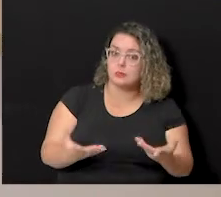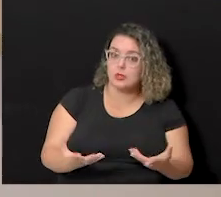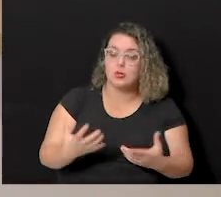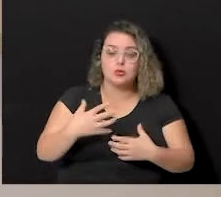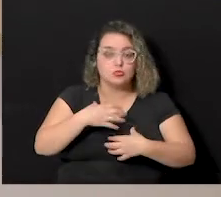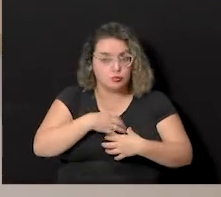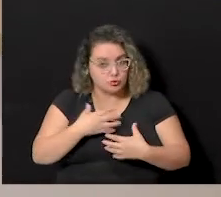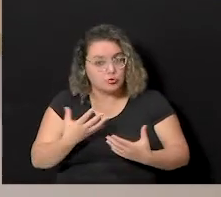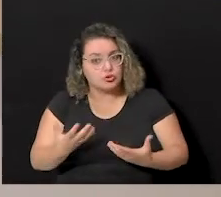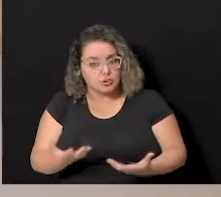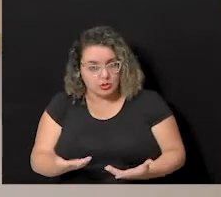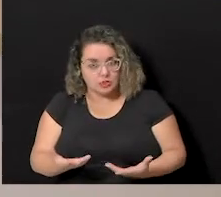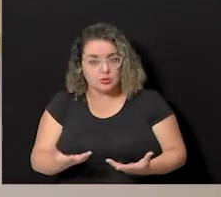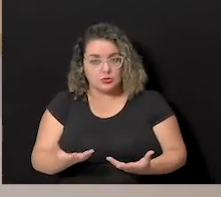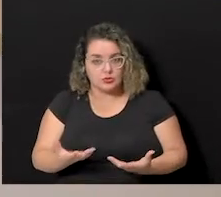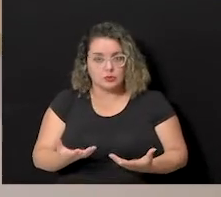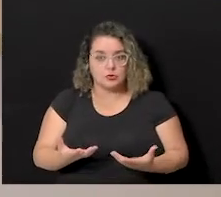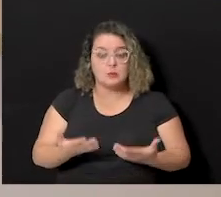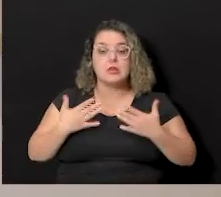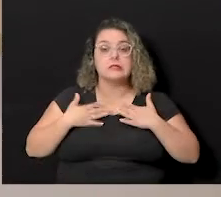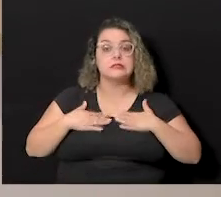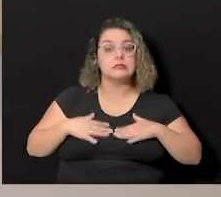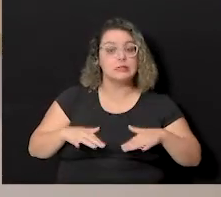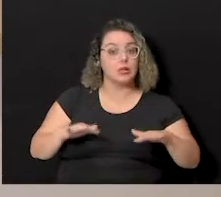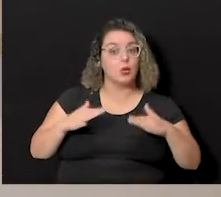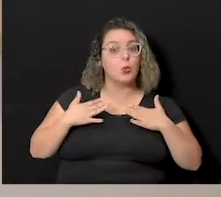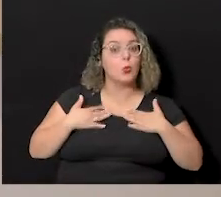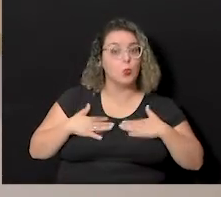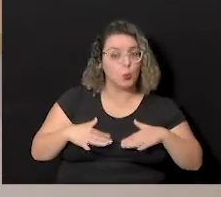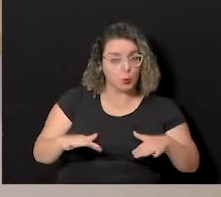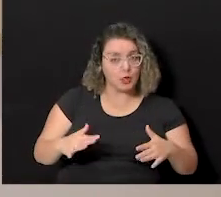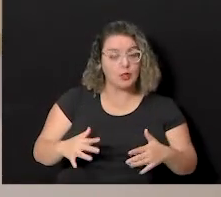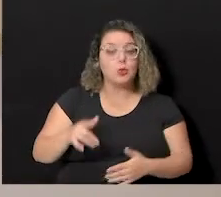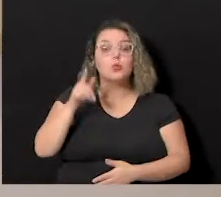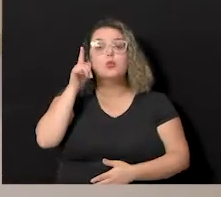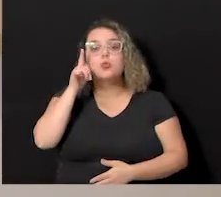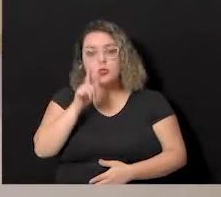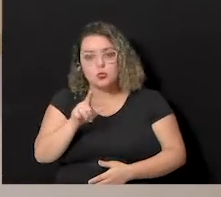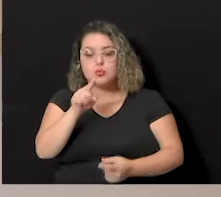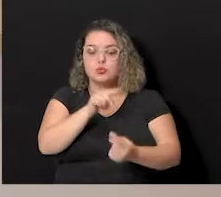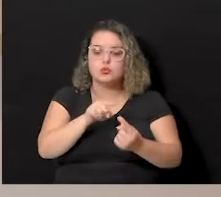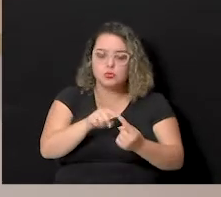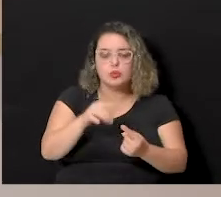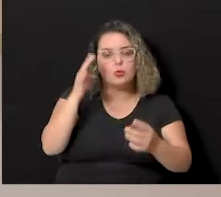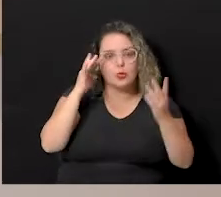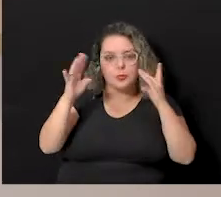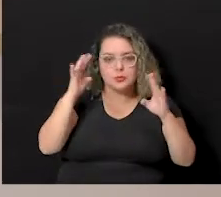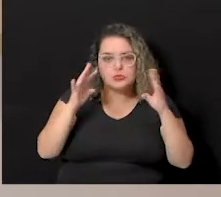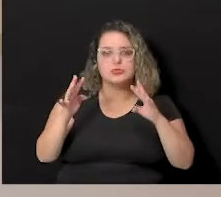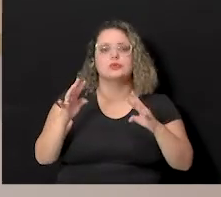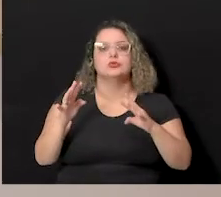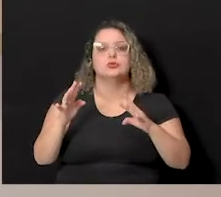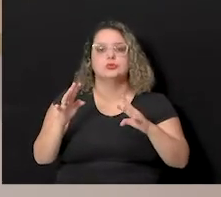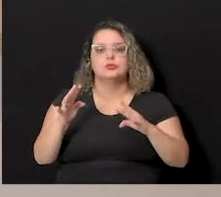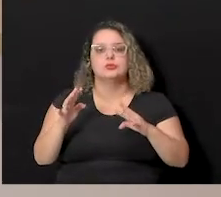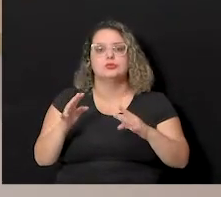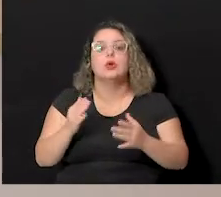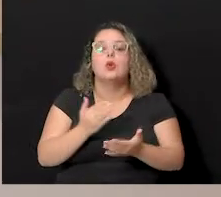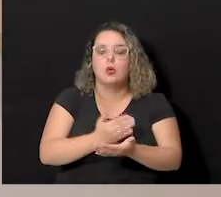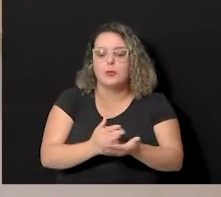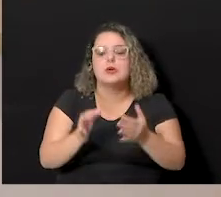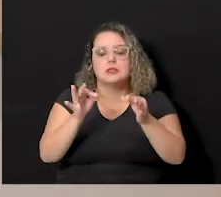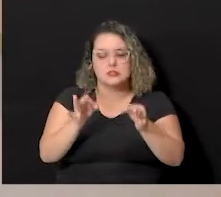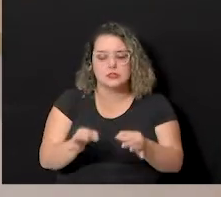futuro. Então, uma forma de você ficar mais tranquilo, conseguir atingir os seus sonhos, é